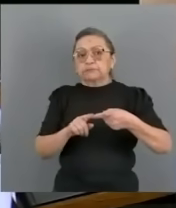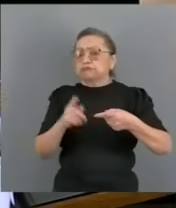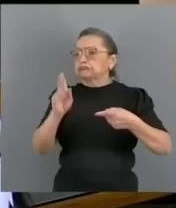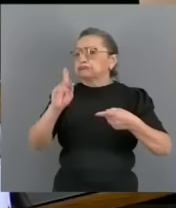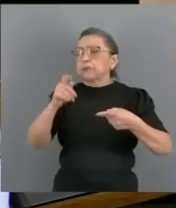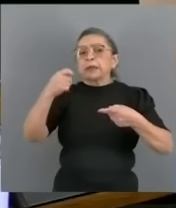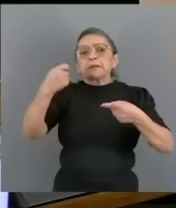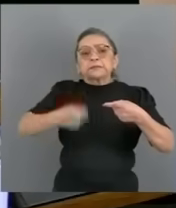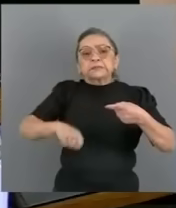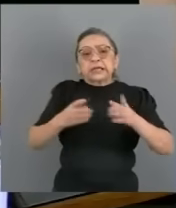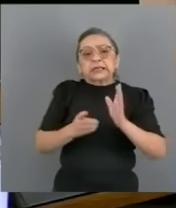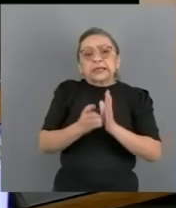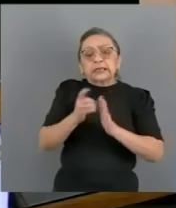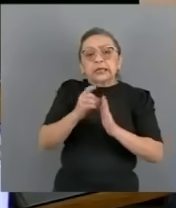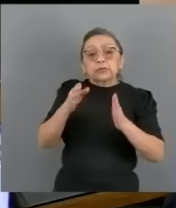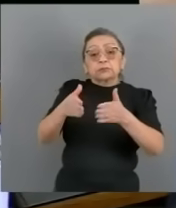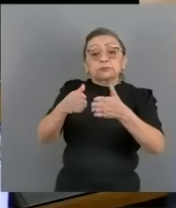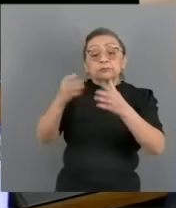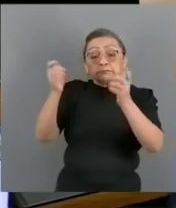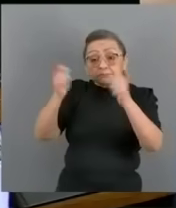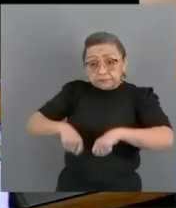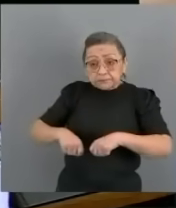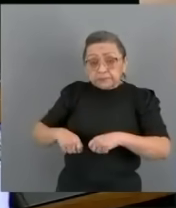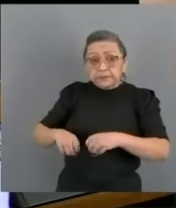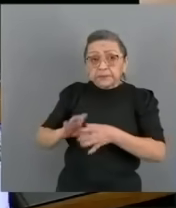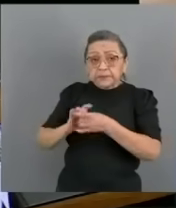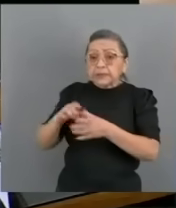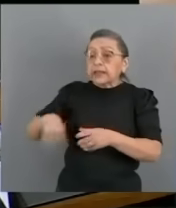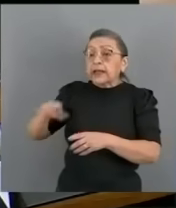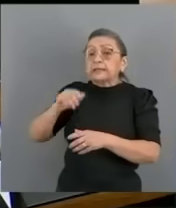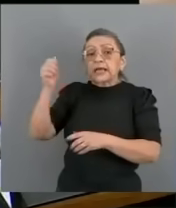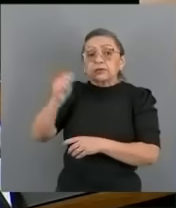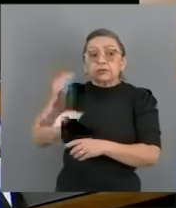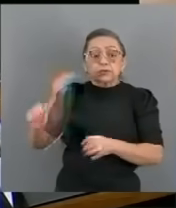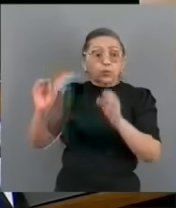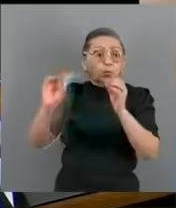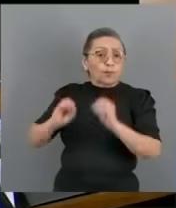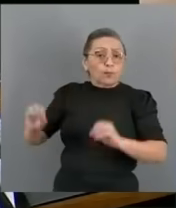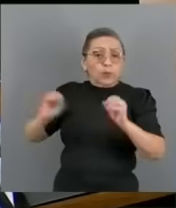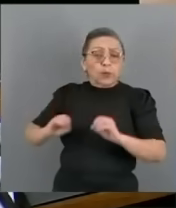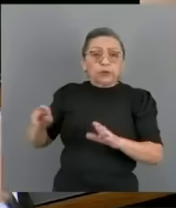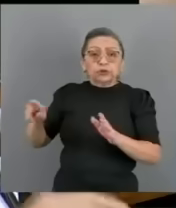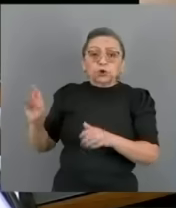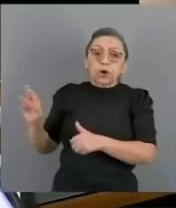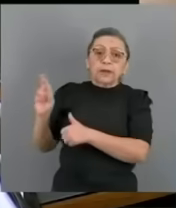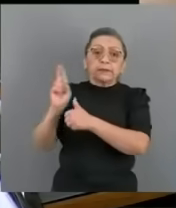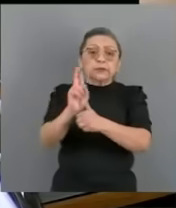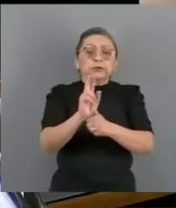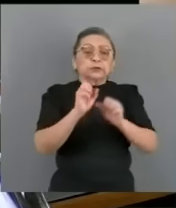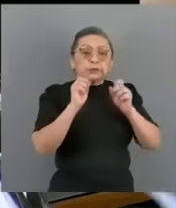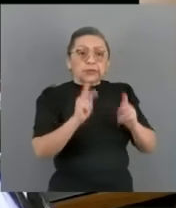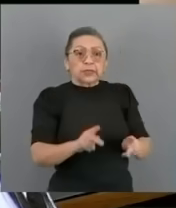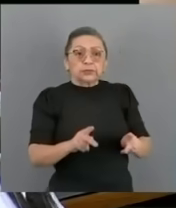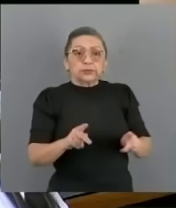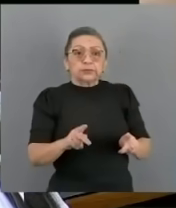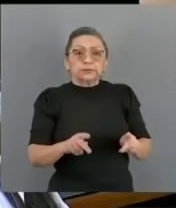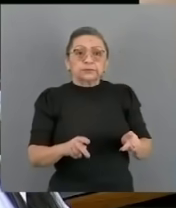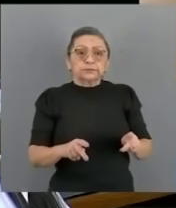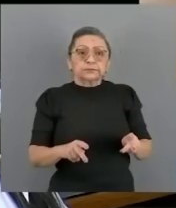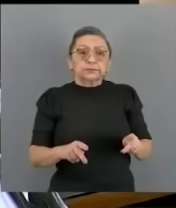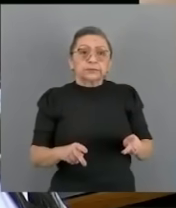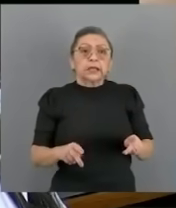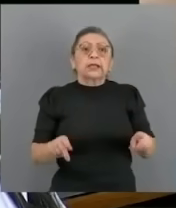necessário um decreto permitindo que entidades que não fossem exclusivamente de representação de aposentados e